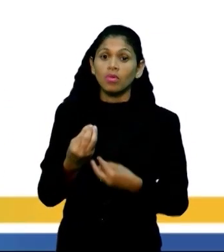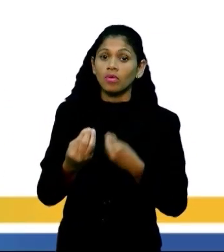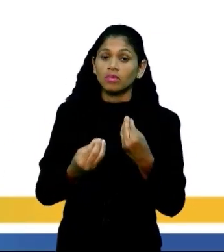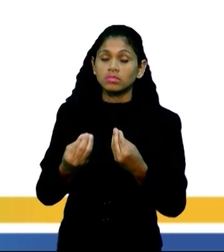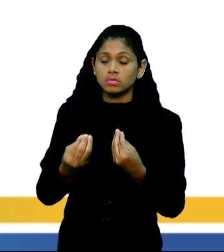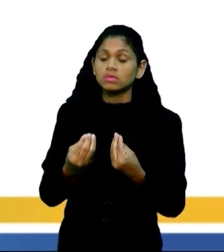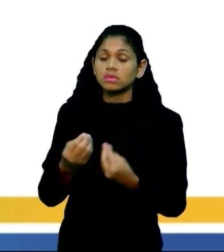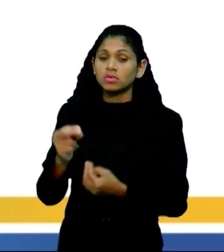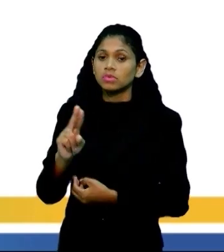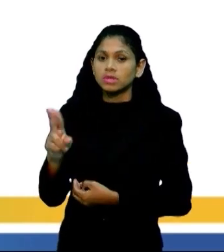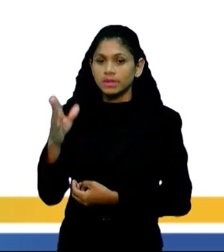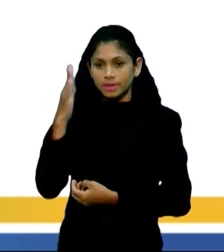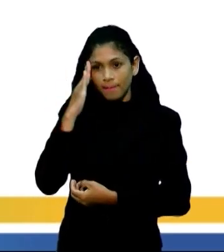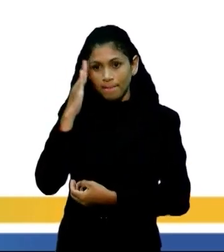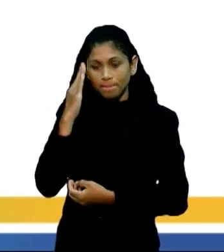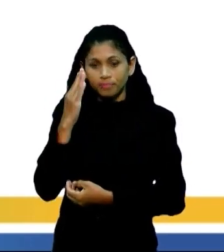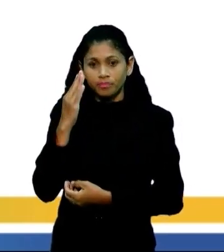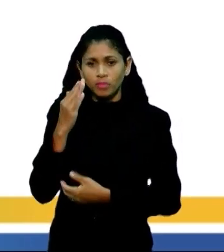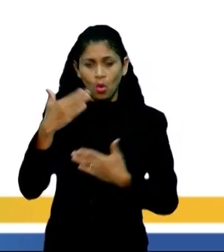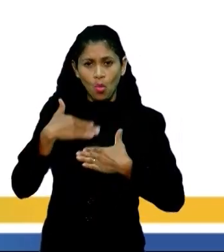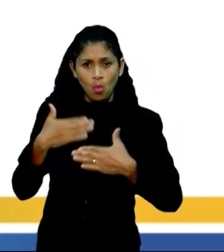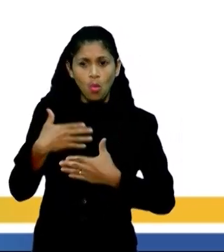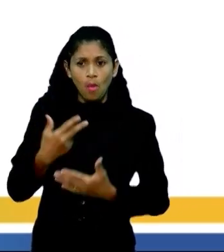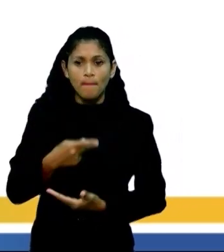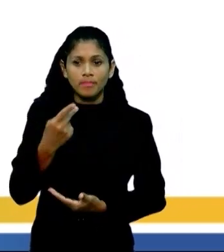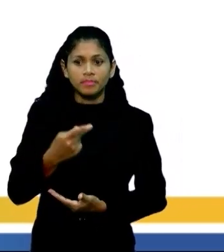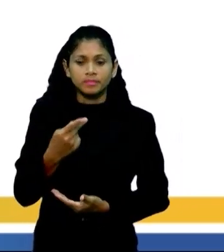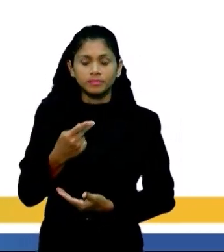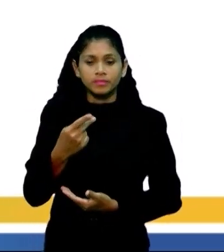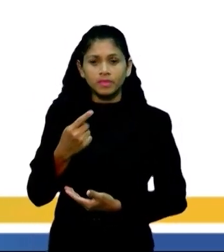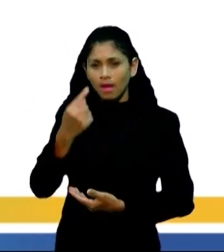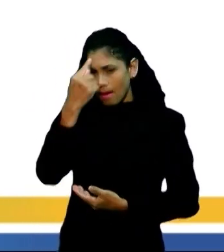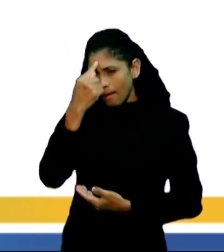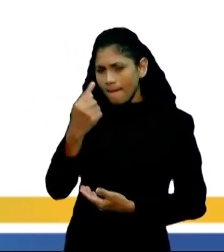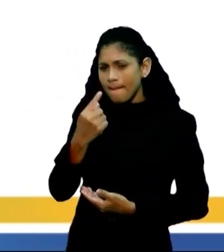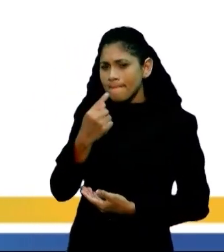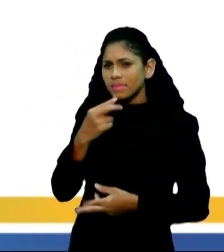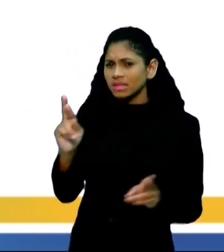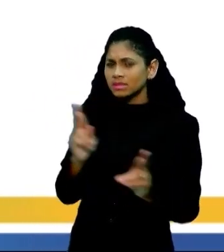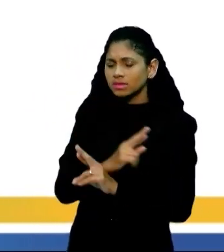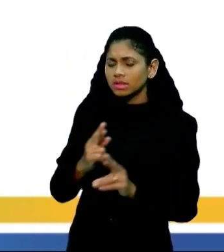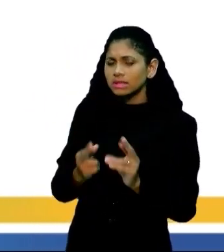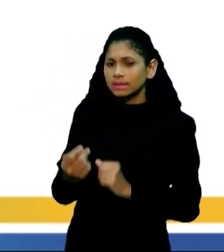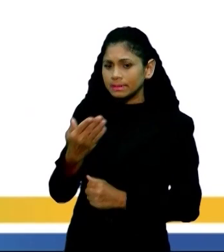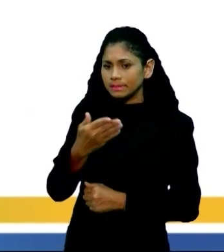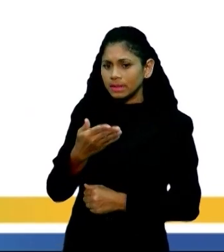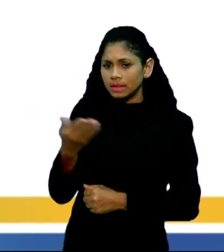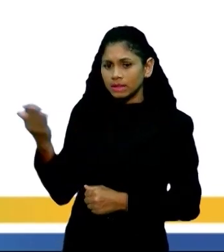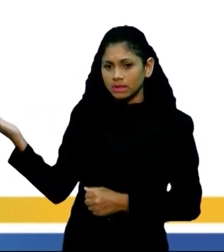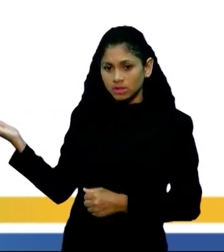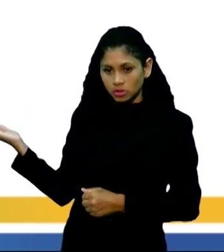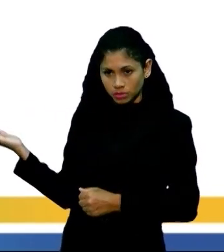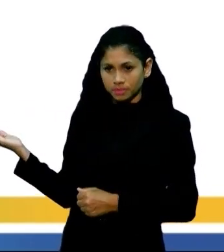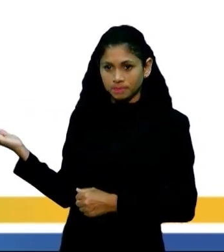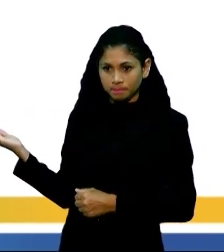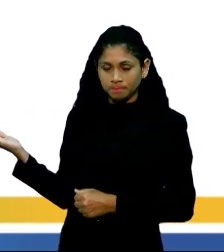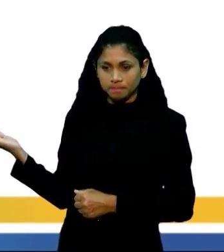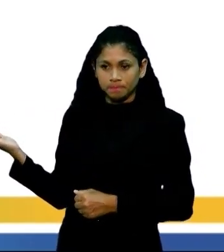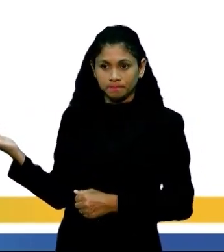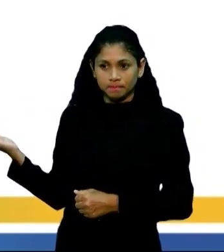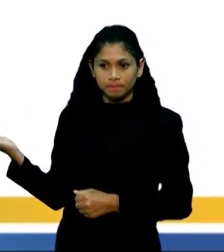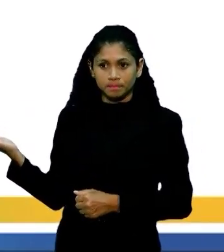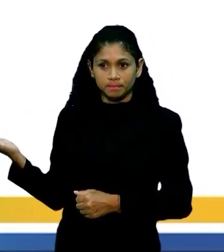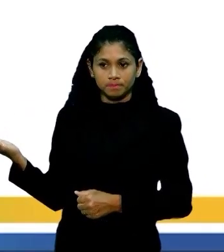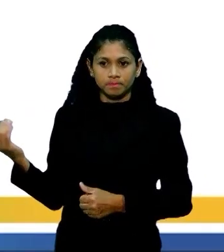saber Ó o corpo fala por meio da imagem ao lado é possível associá-la a alguma prática corporal contemporân